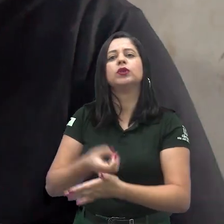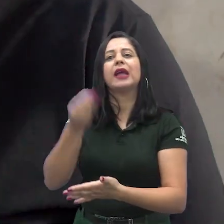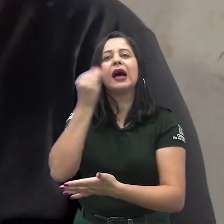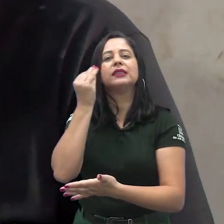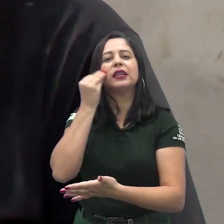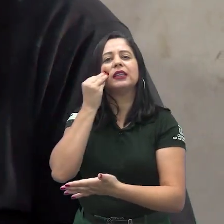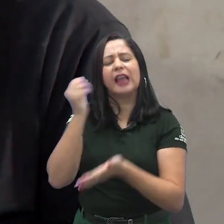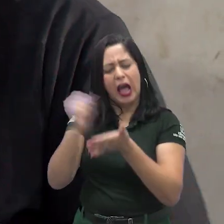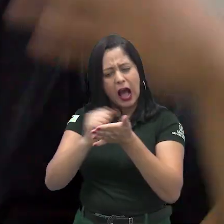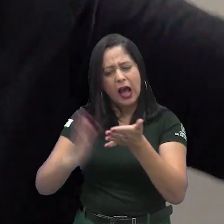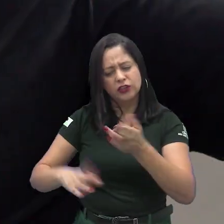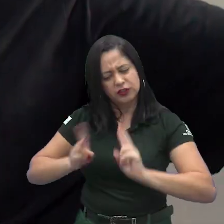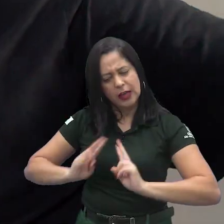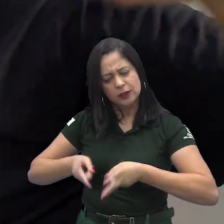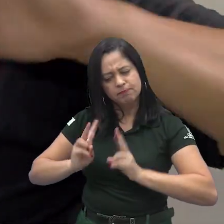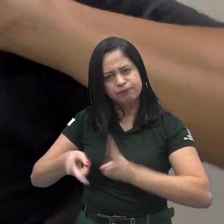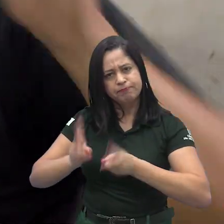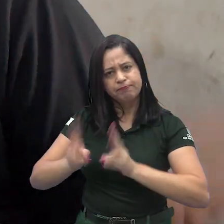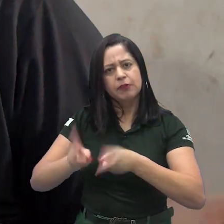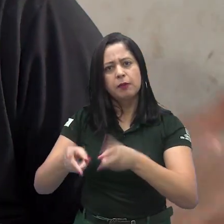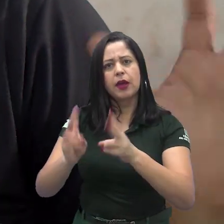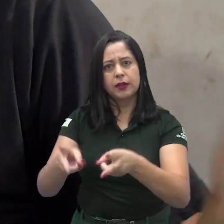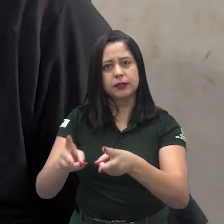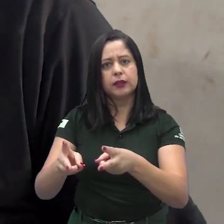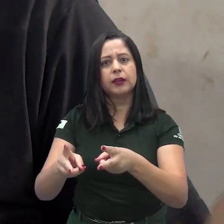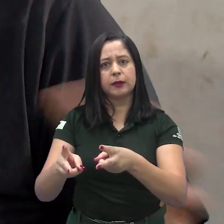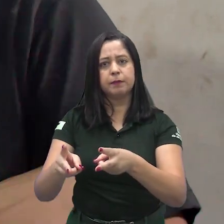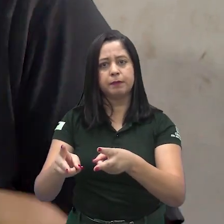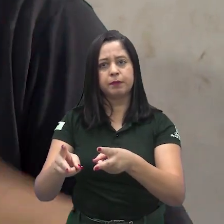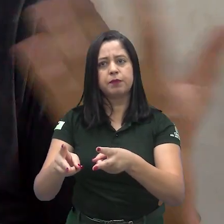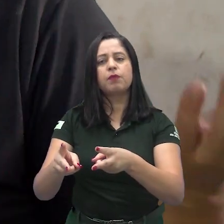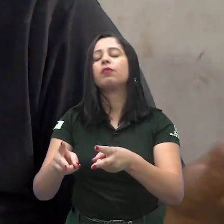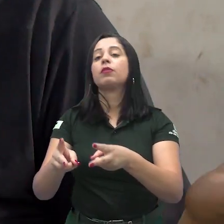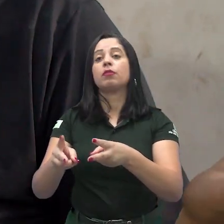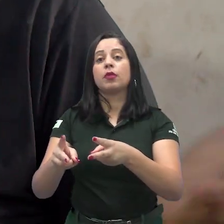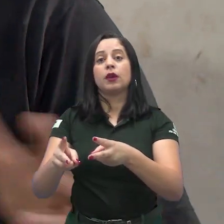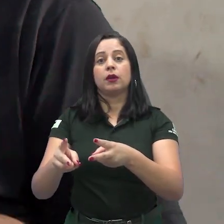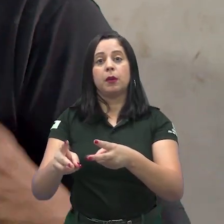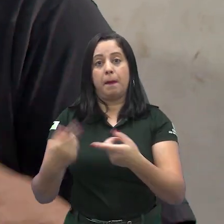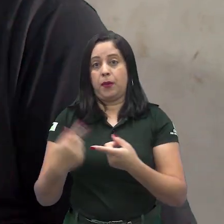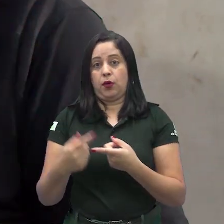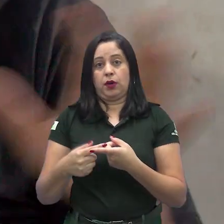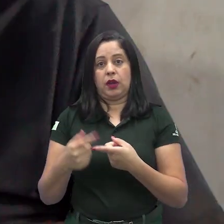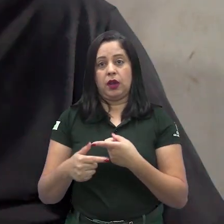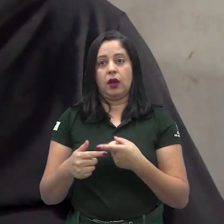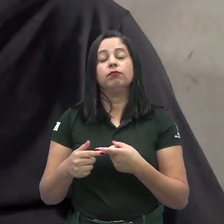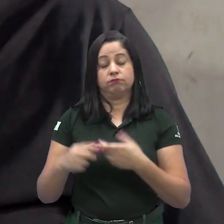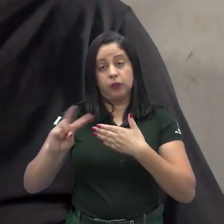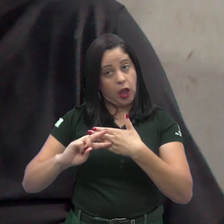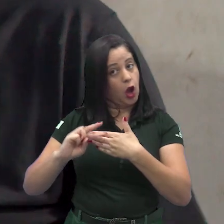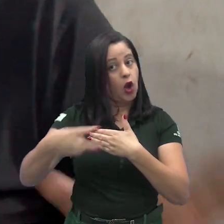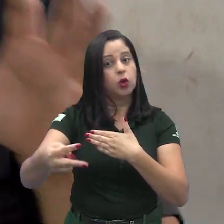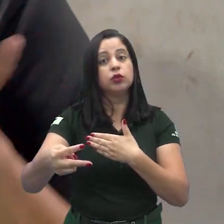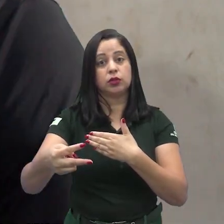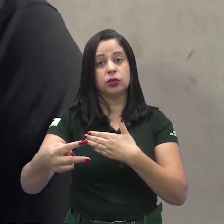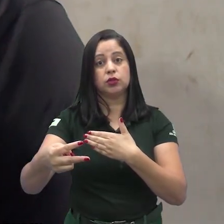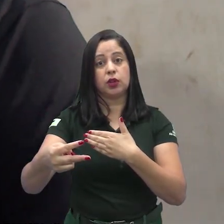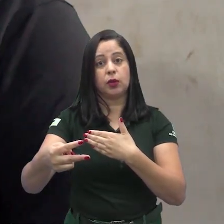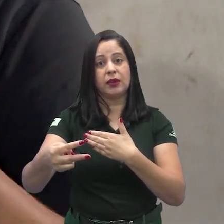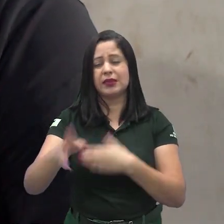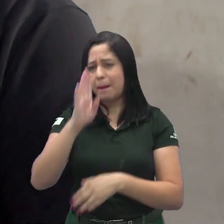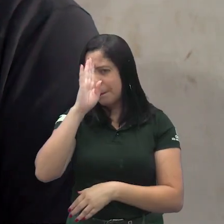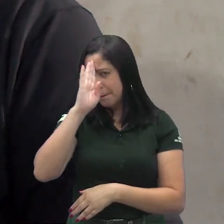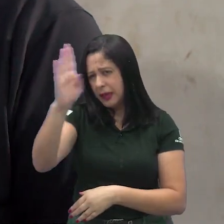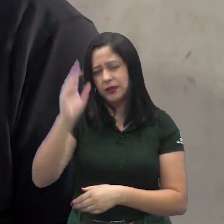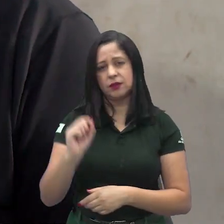manter essa identidade não só para fora, porque a gente também não trabalha só com isso, isso é parte do trabalho por consequência, mas